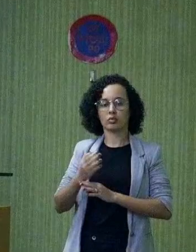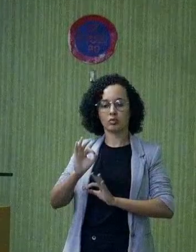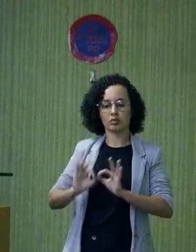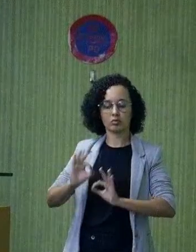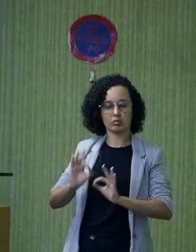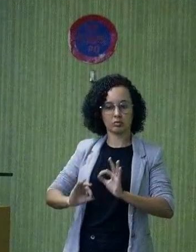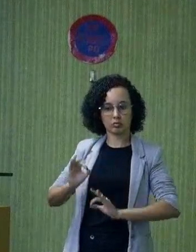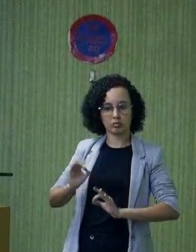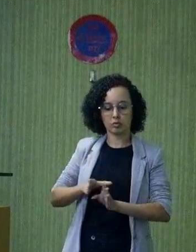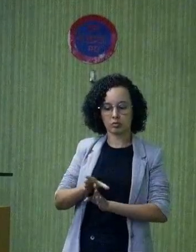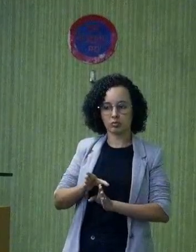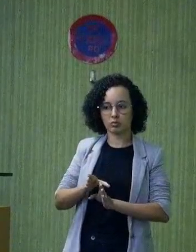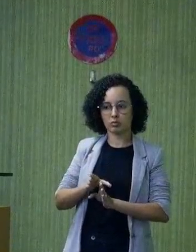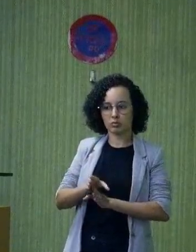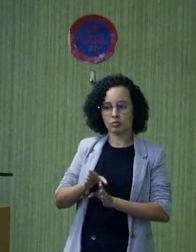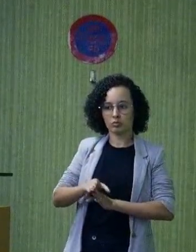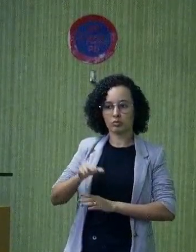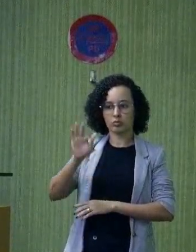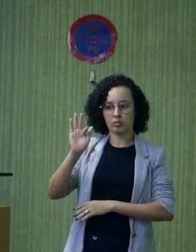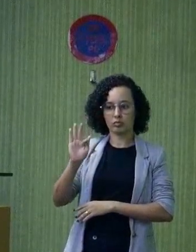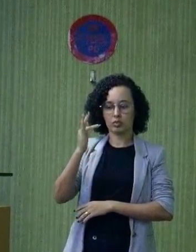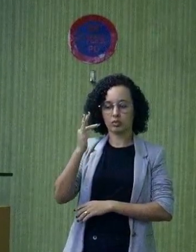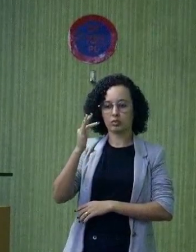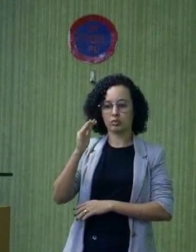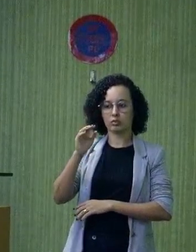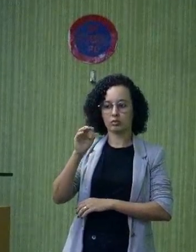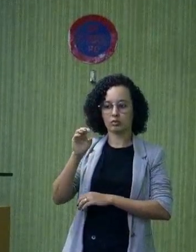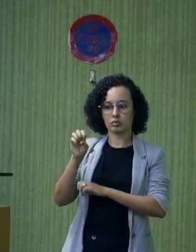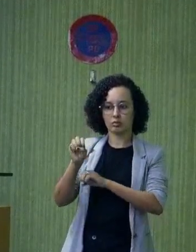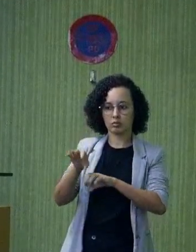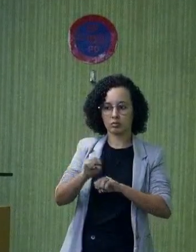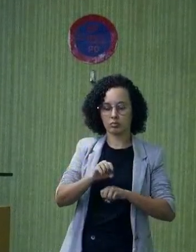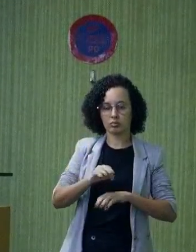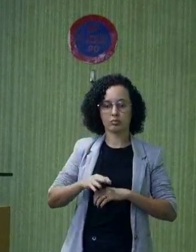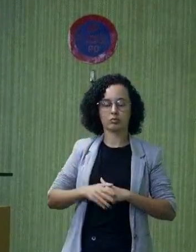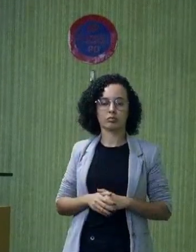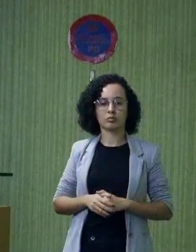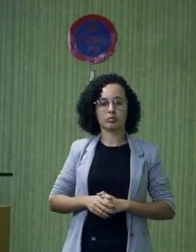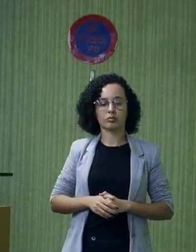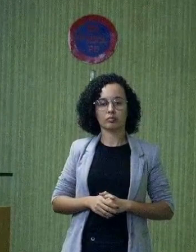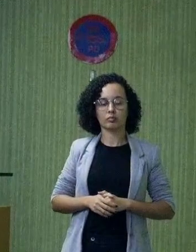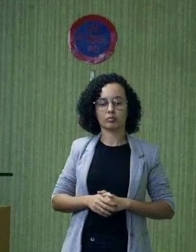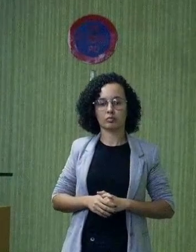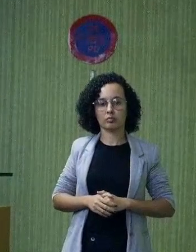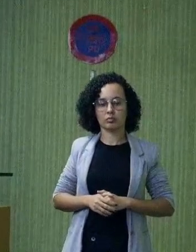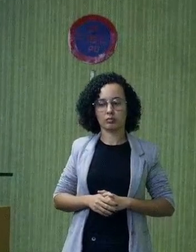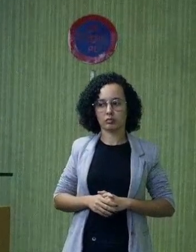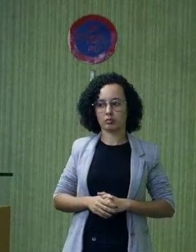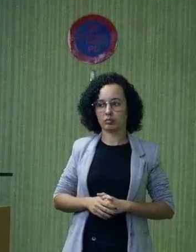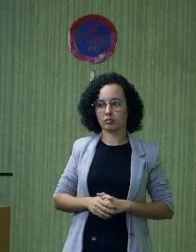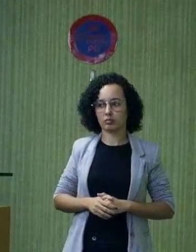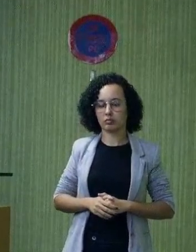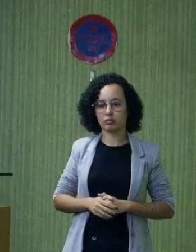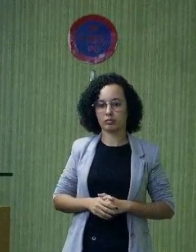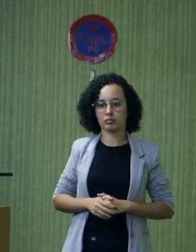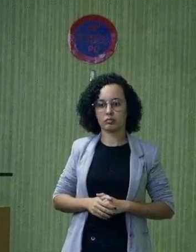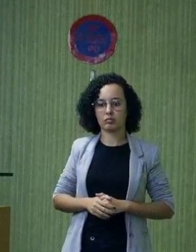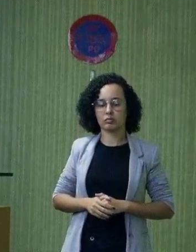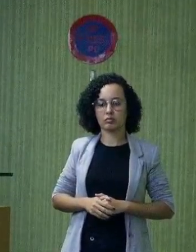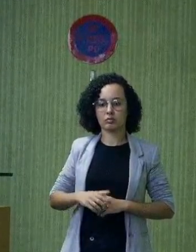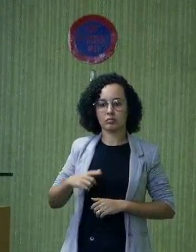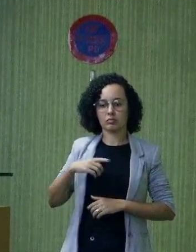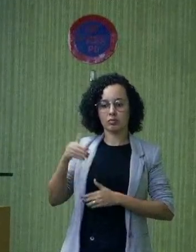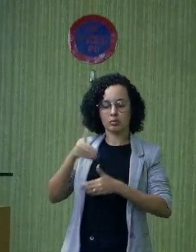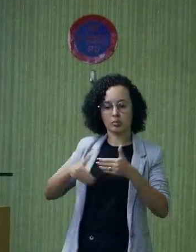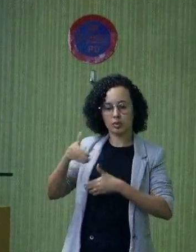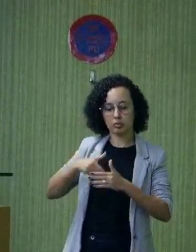Conselho Federal de Educação P um pne inclusive foi mencionado até aqui hoje também o nome de anís Teixeira que teve uma participação